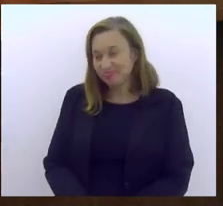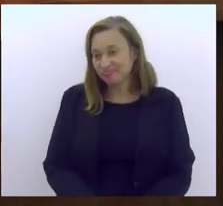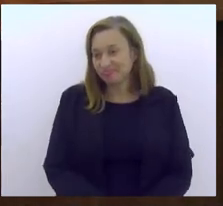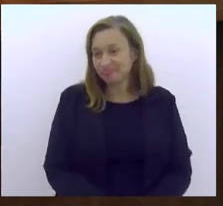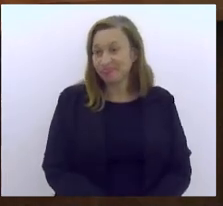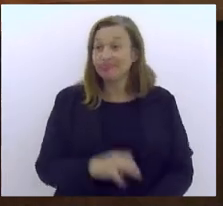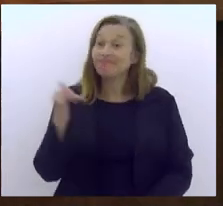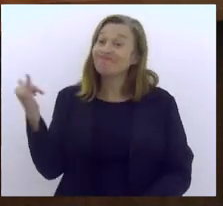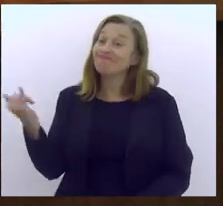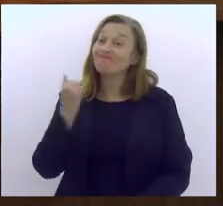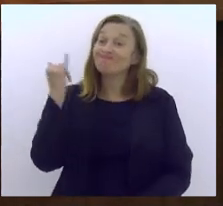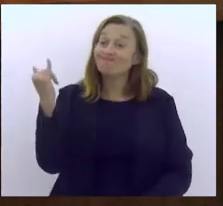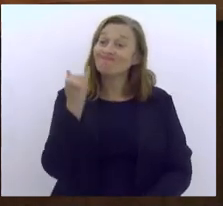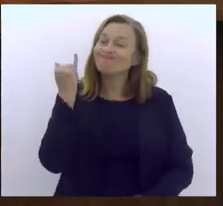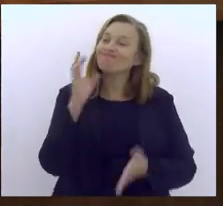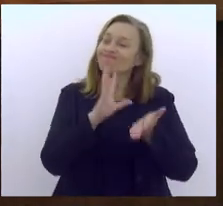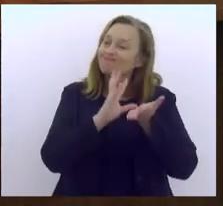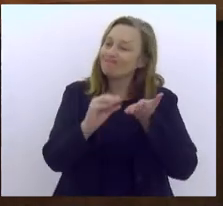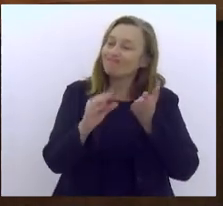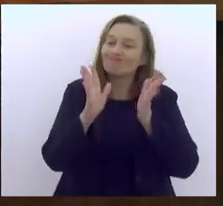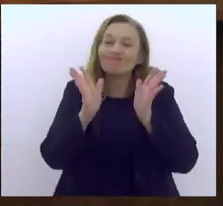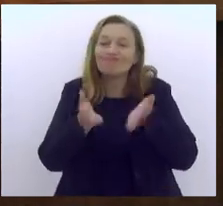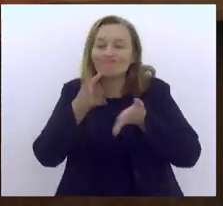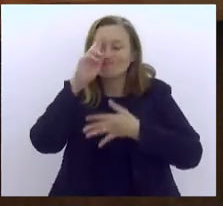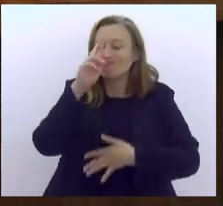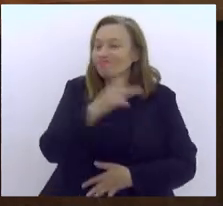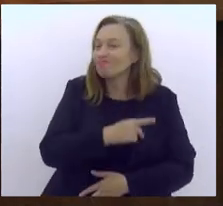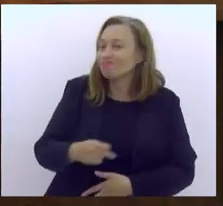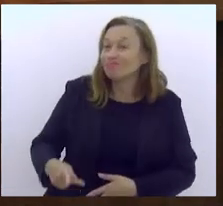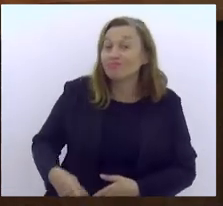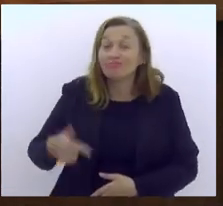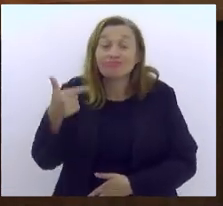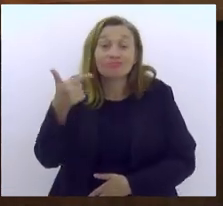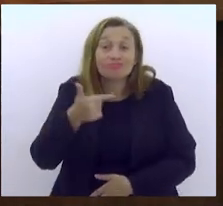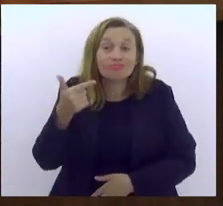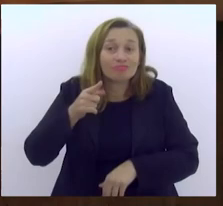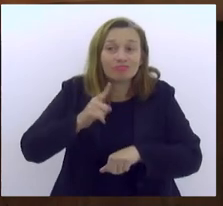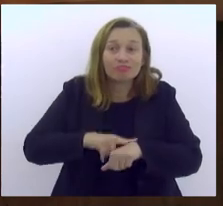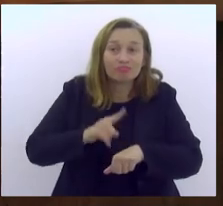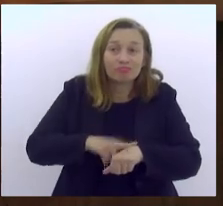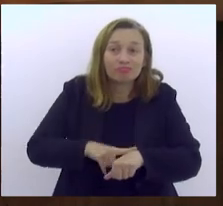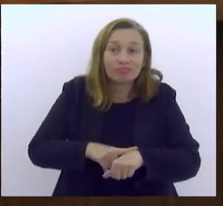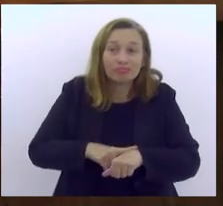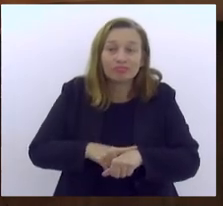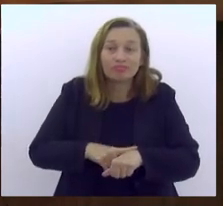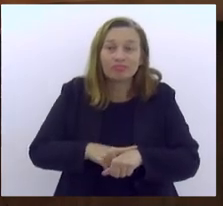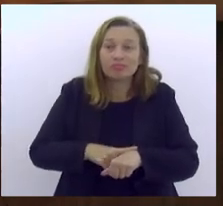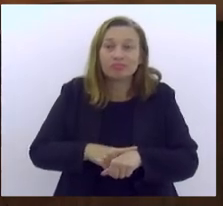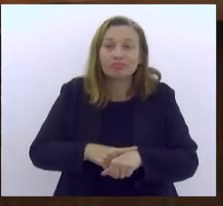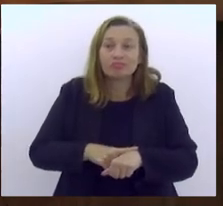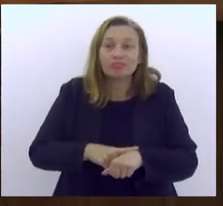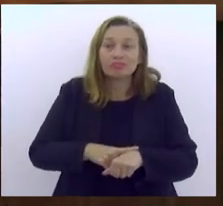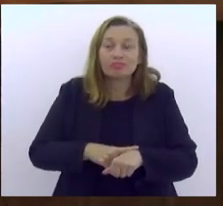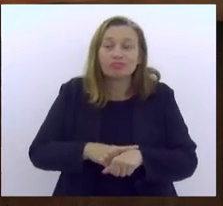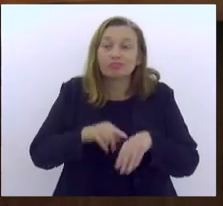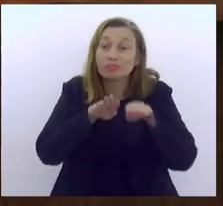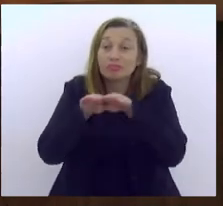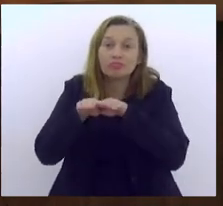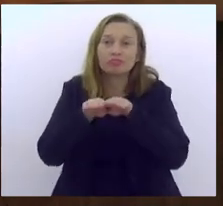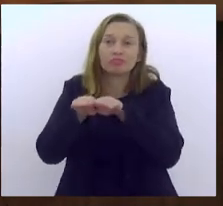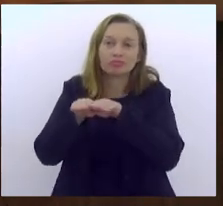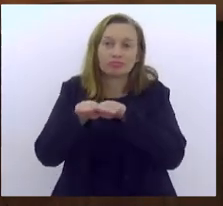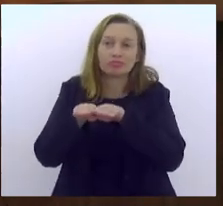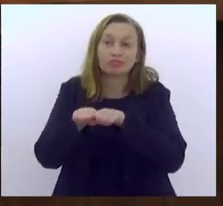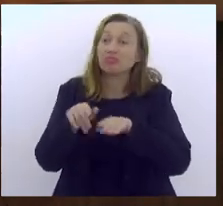importante ter pautas, aliás, hoje, presidente Bacelé, é a segunda vez que há uma certa unanimidade. A primeira foi. Eu ia